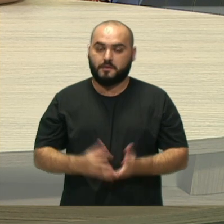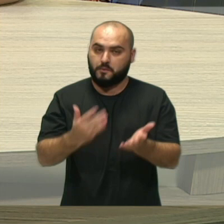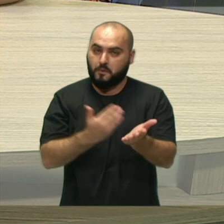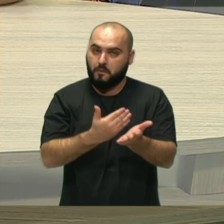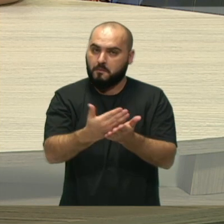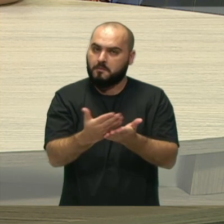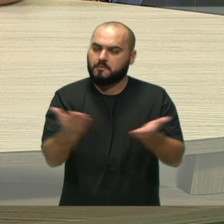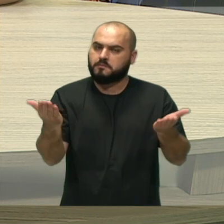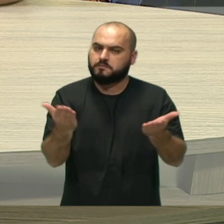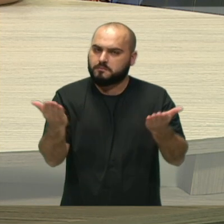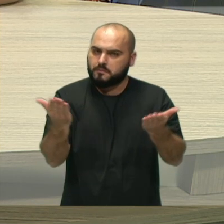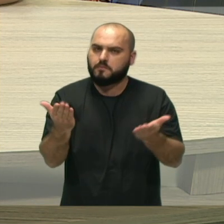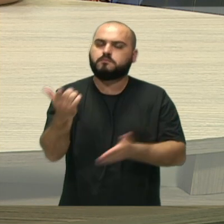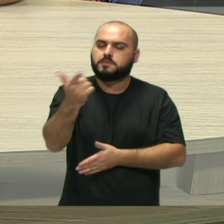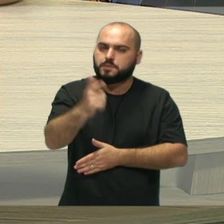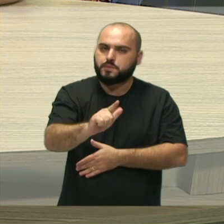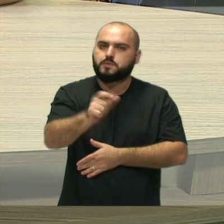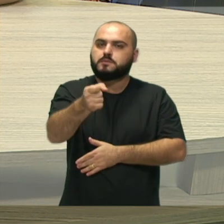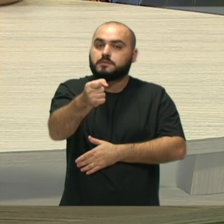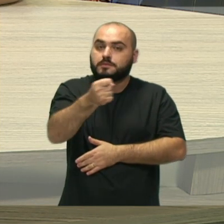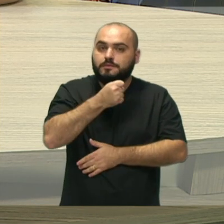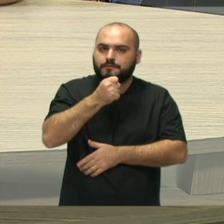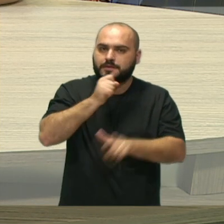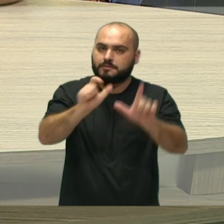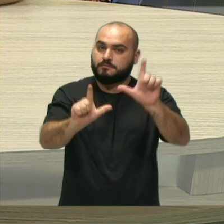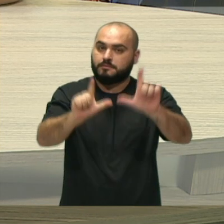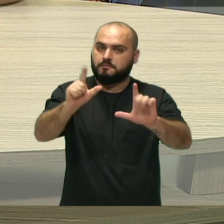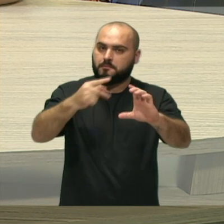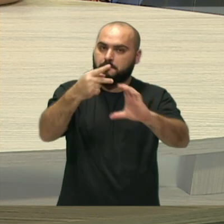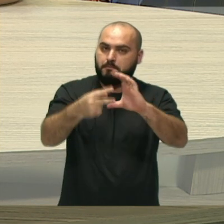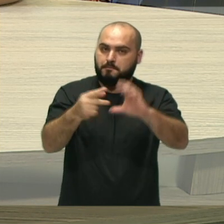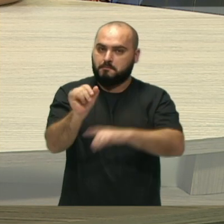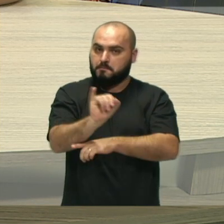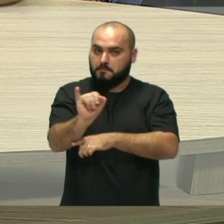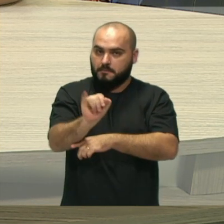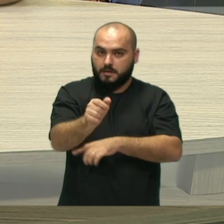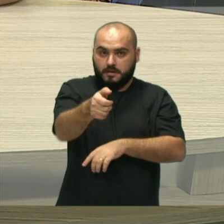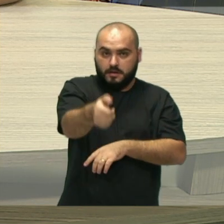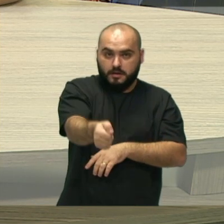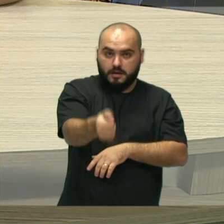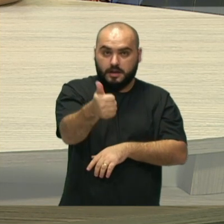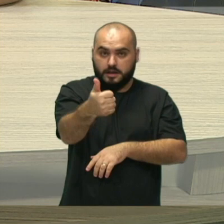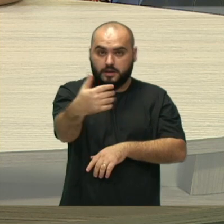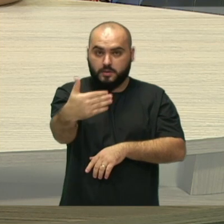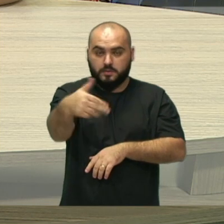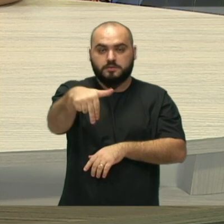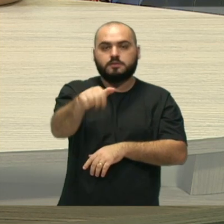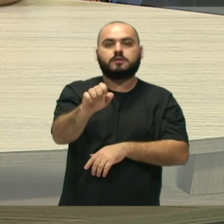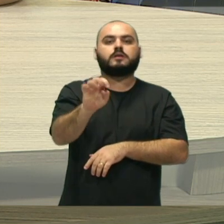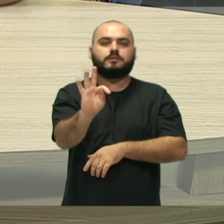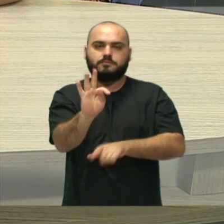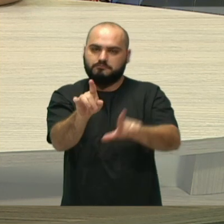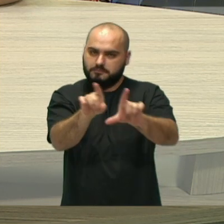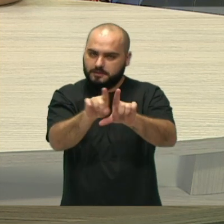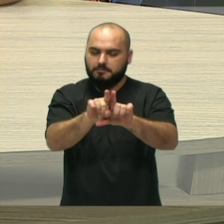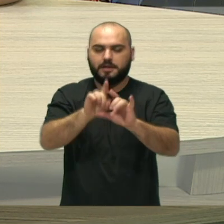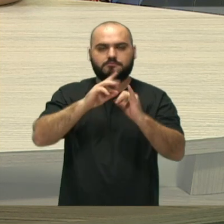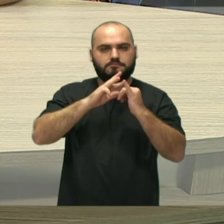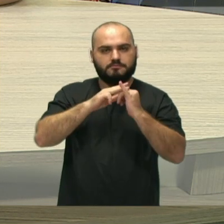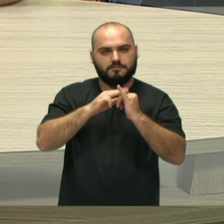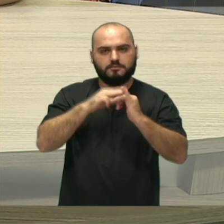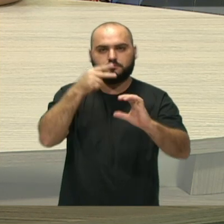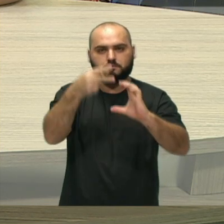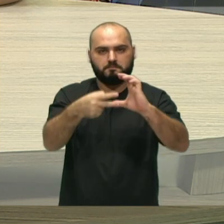Começamos agora mais um Câmara Aberta pela TV Câmara de Itajaí, no canal 14 da NET e também pelo YouTube da Câmara